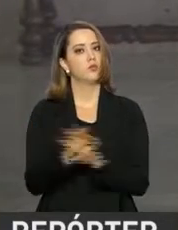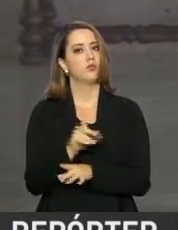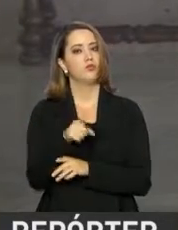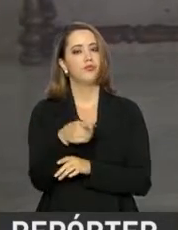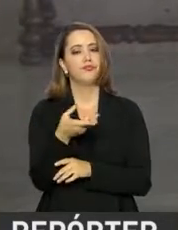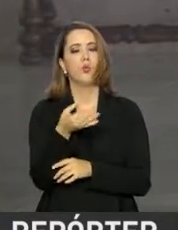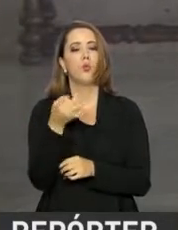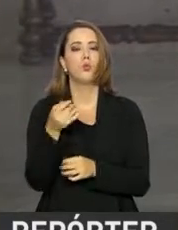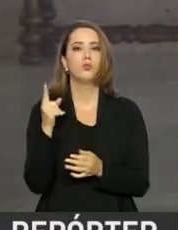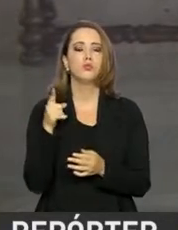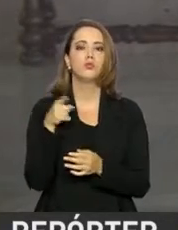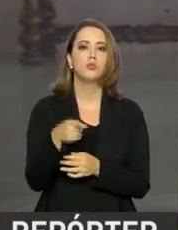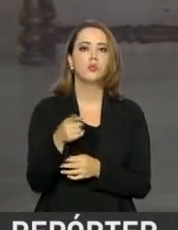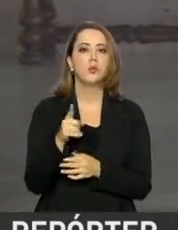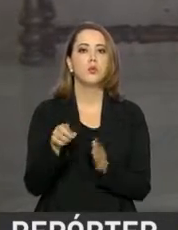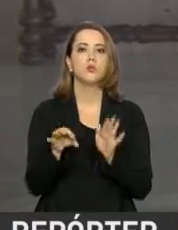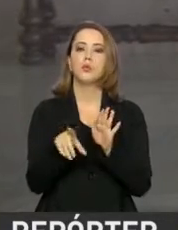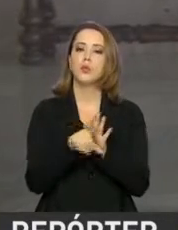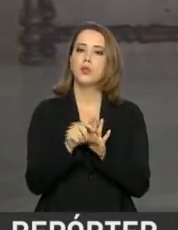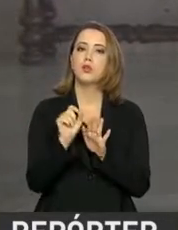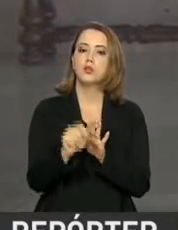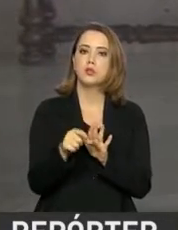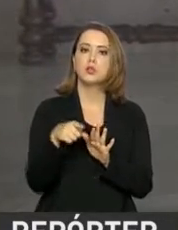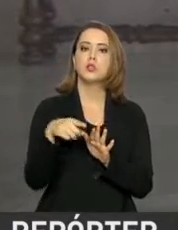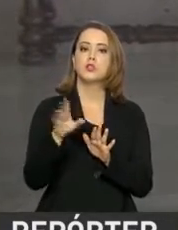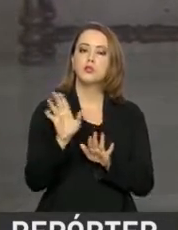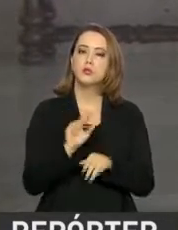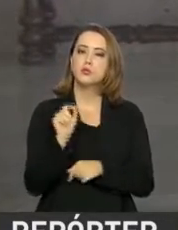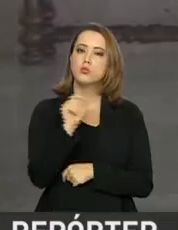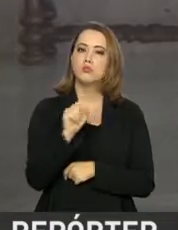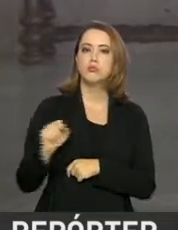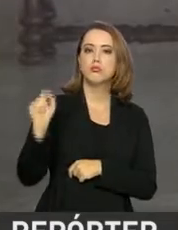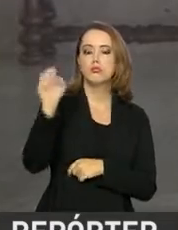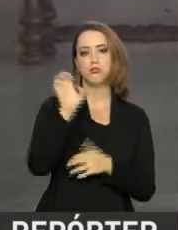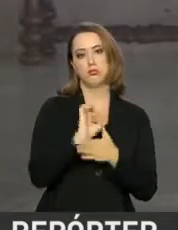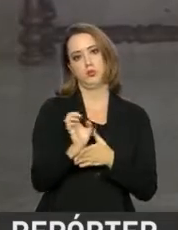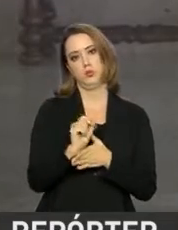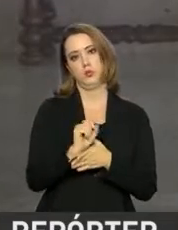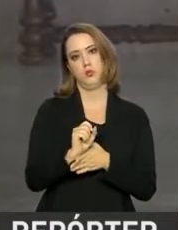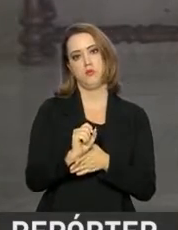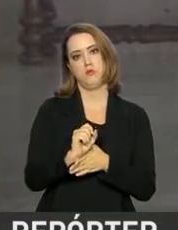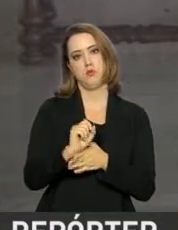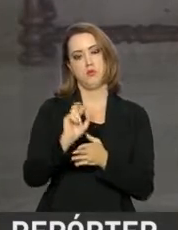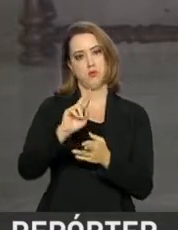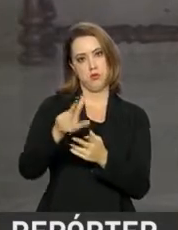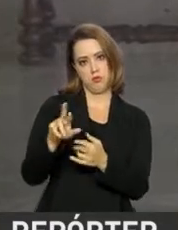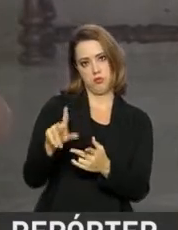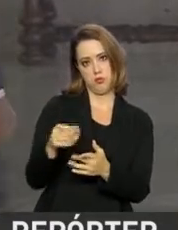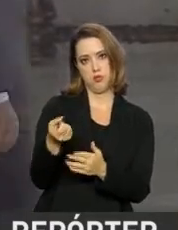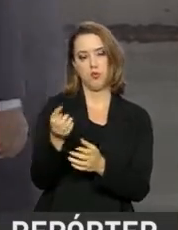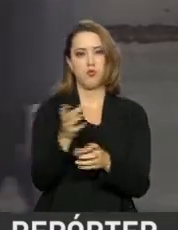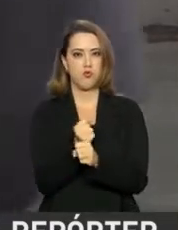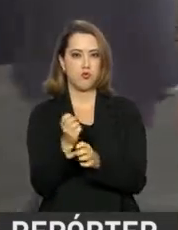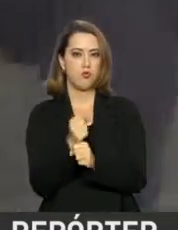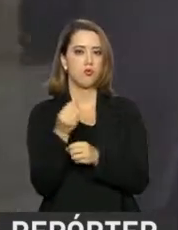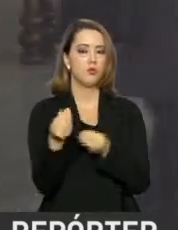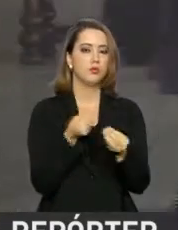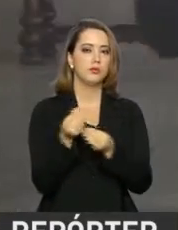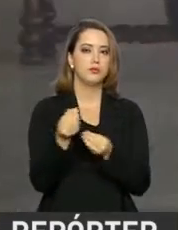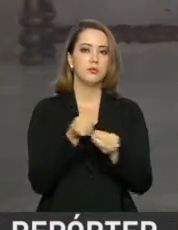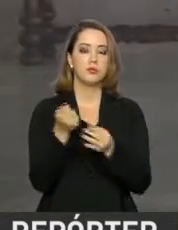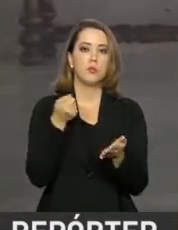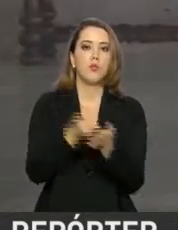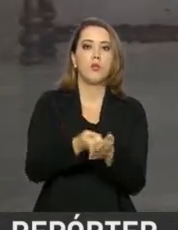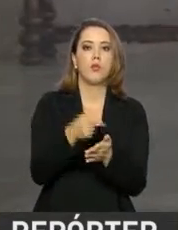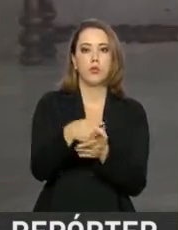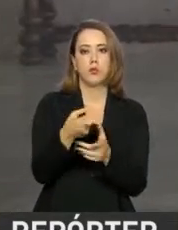Tribunal Federal concedeu liminares para que alguns estados alterassem o cálculo do pagamento da dívida mensal desses